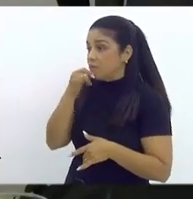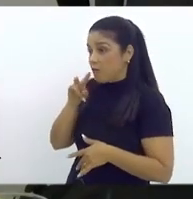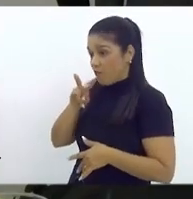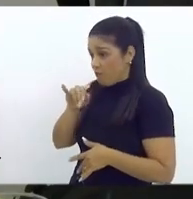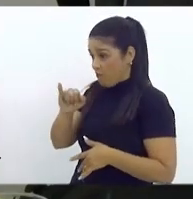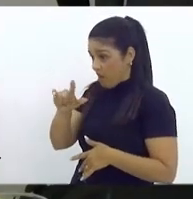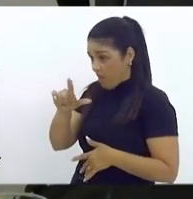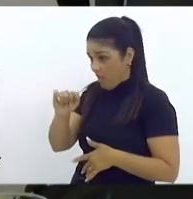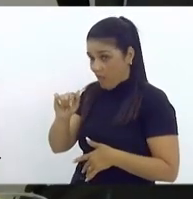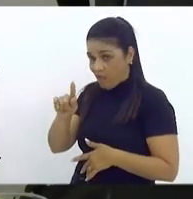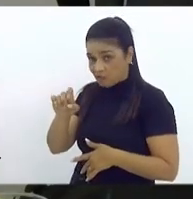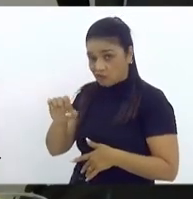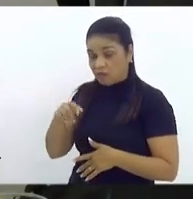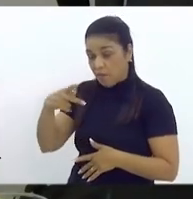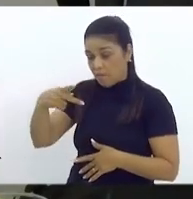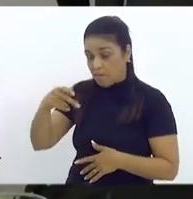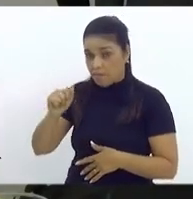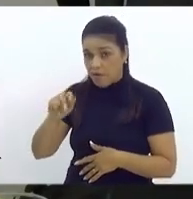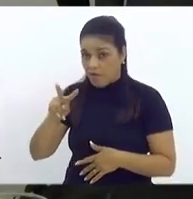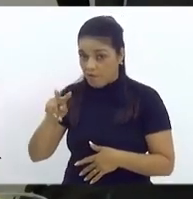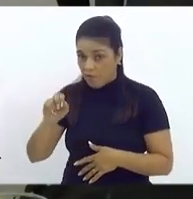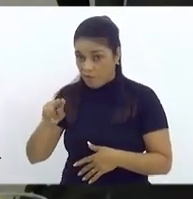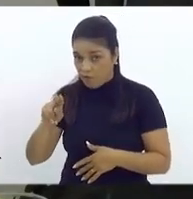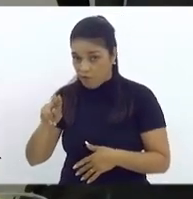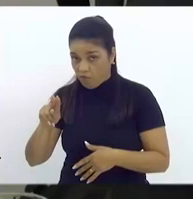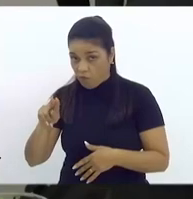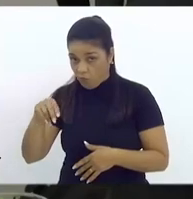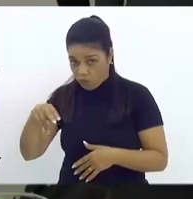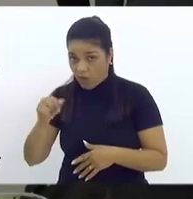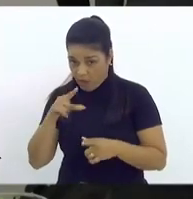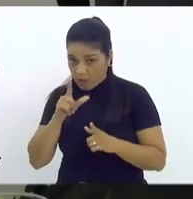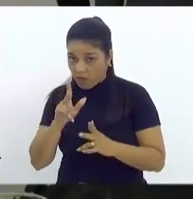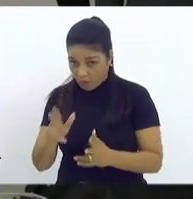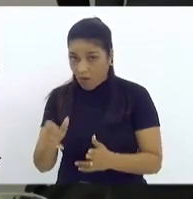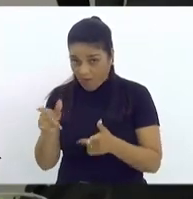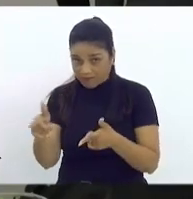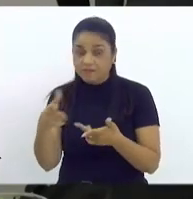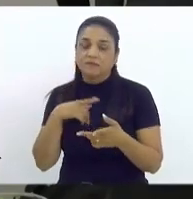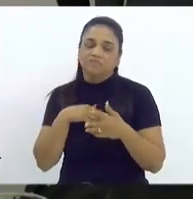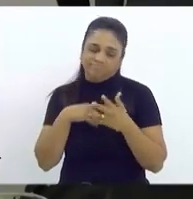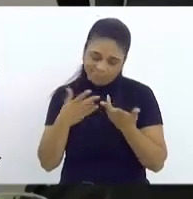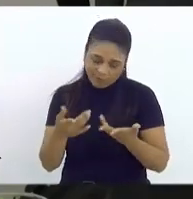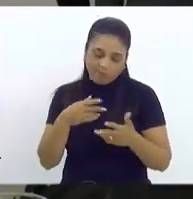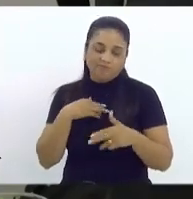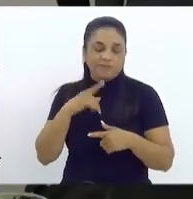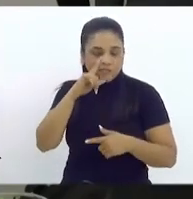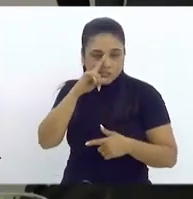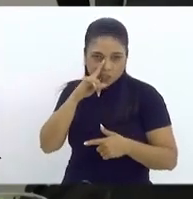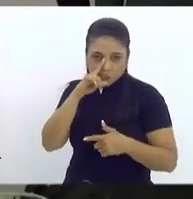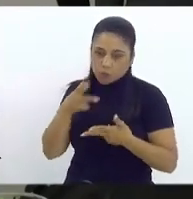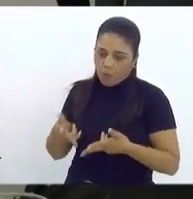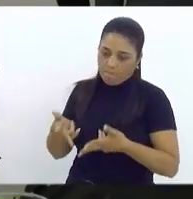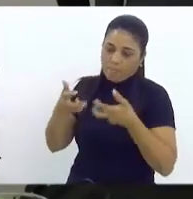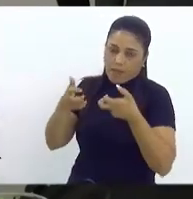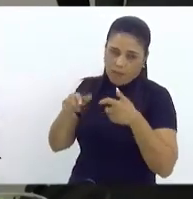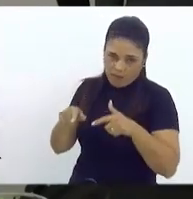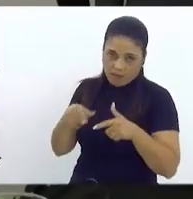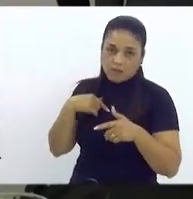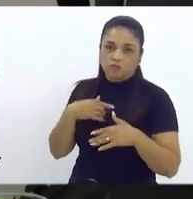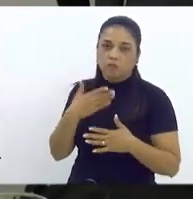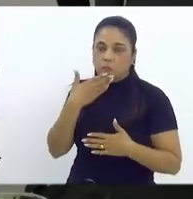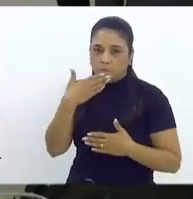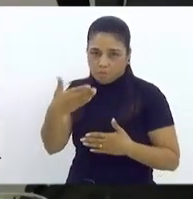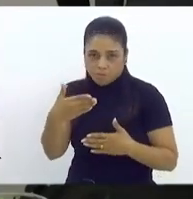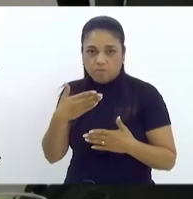casos? É um desses casos, né? Então, uma detectado uma situação de risco que a gente solicita